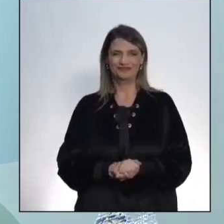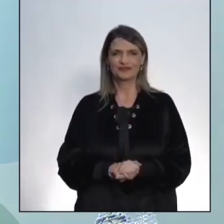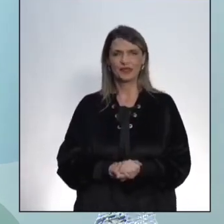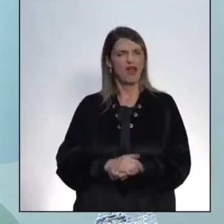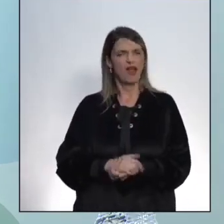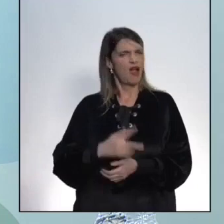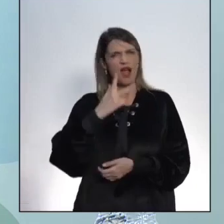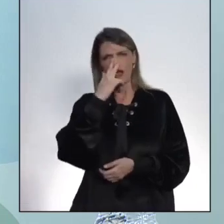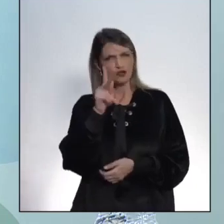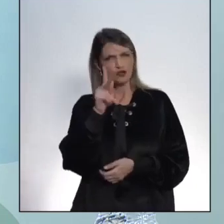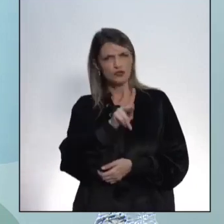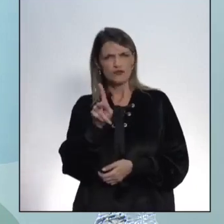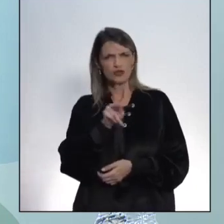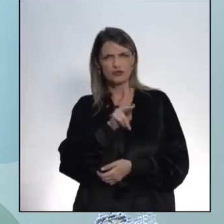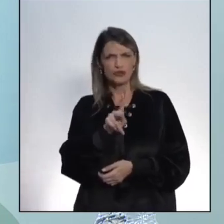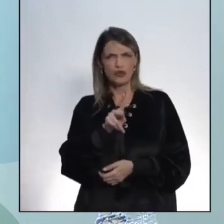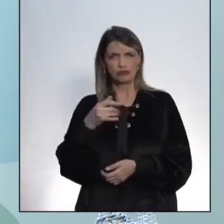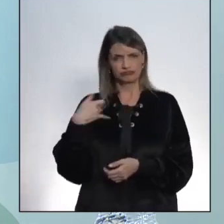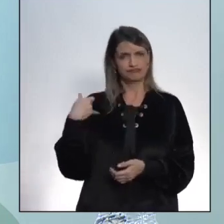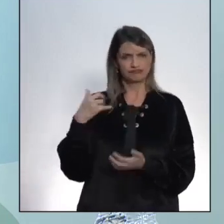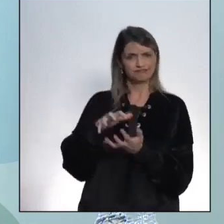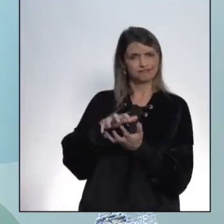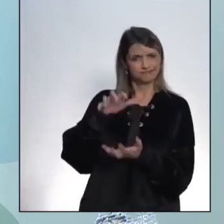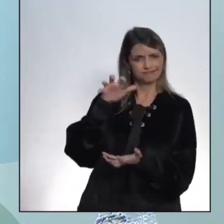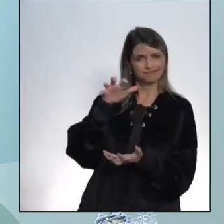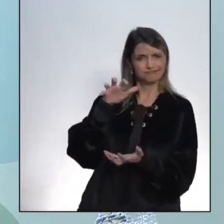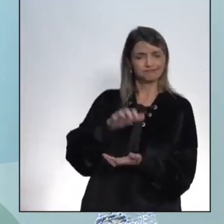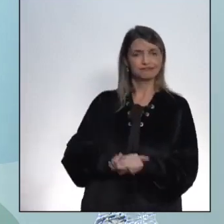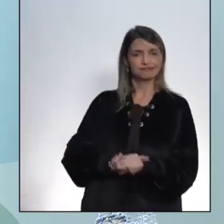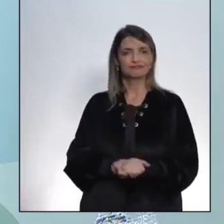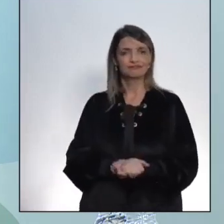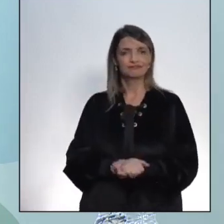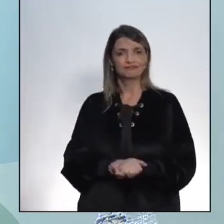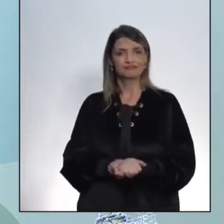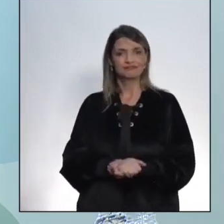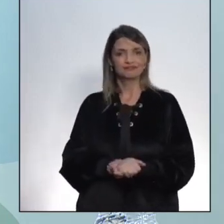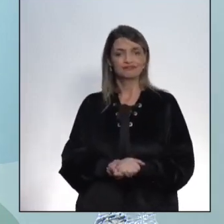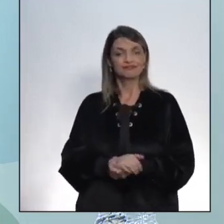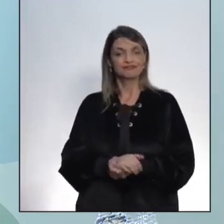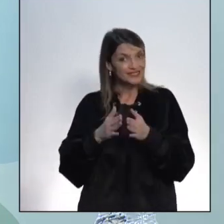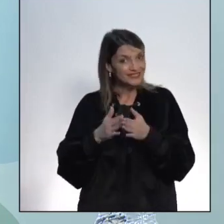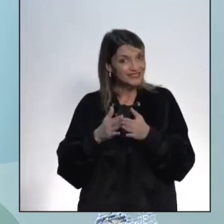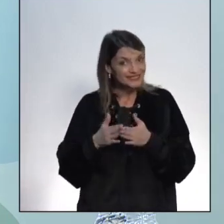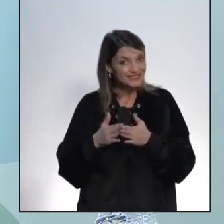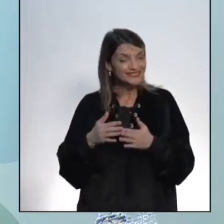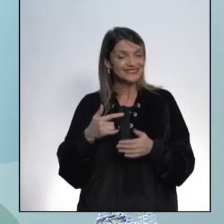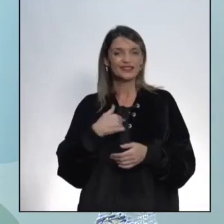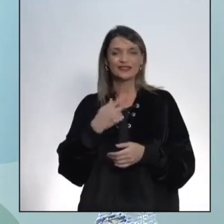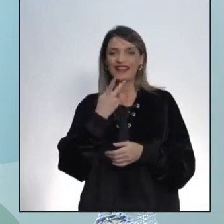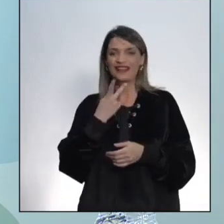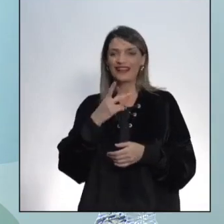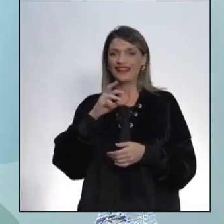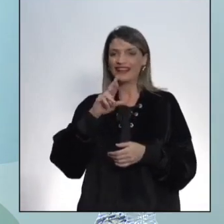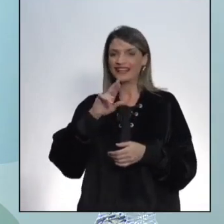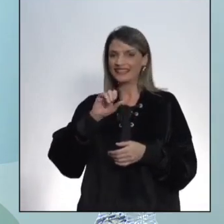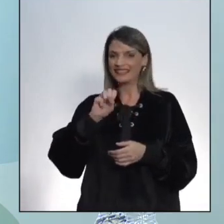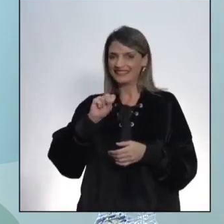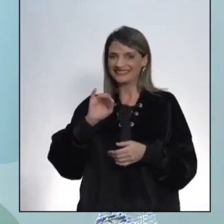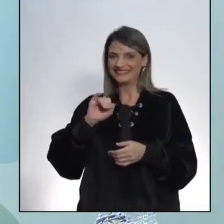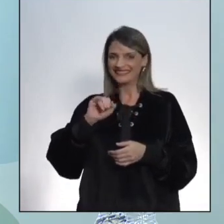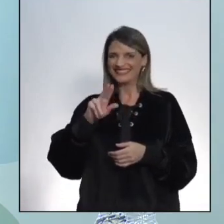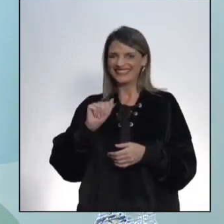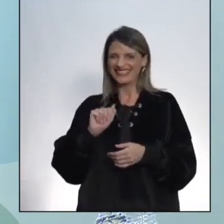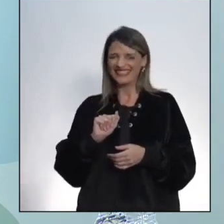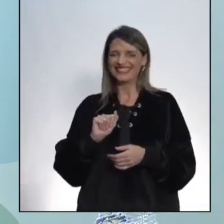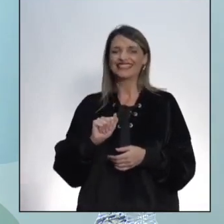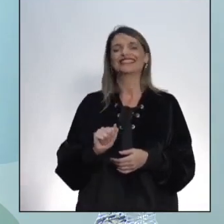acha que os professores mais velhos, eu vou pedir aqui para a Cristina uma licença para eu dizer, Cristina, mais experientes. Você